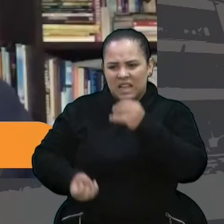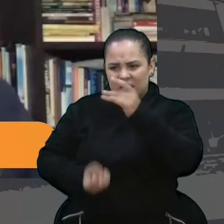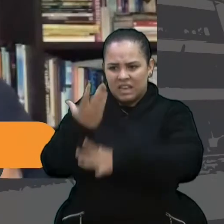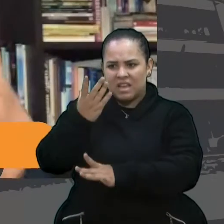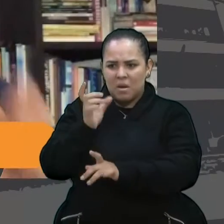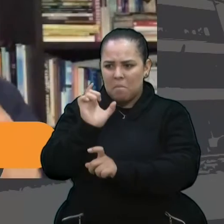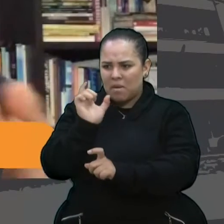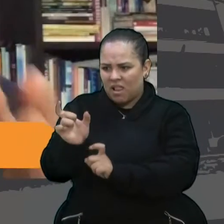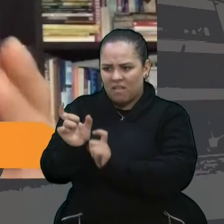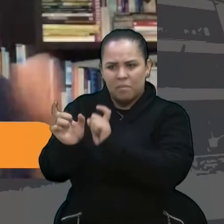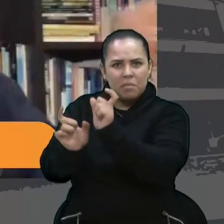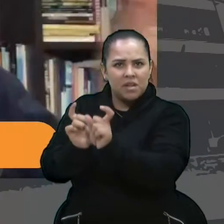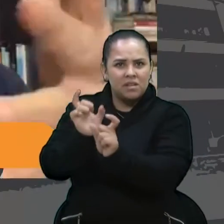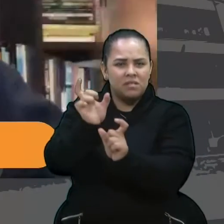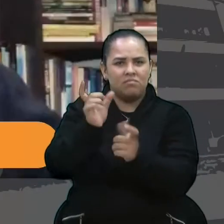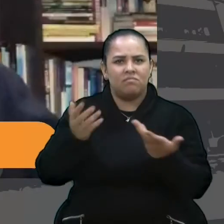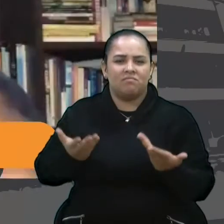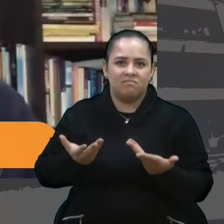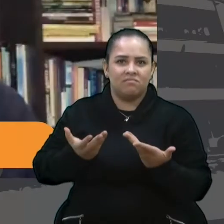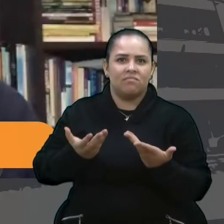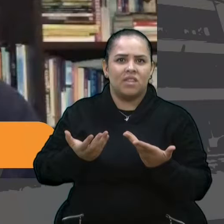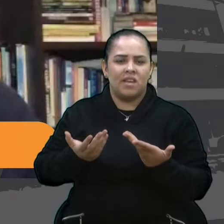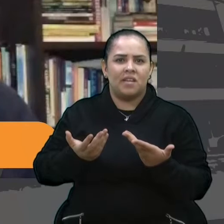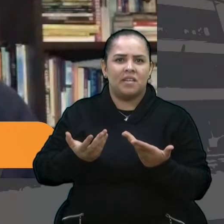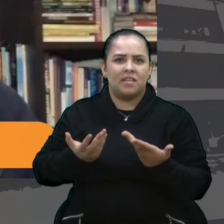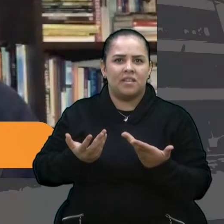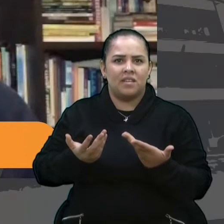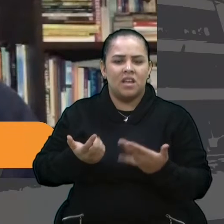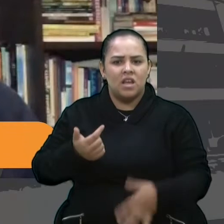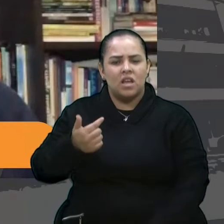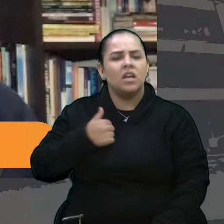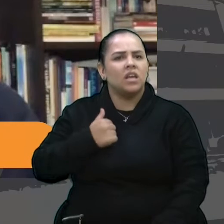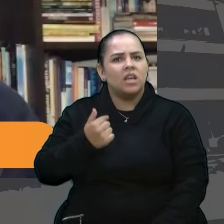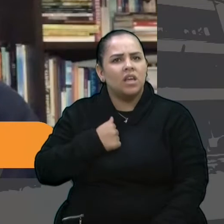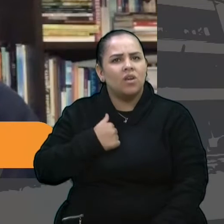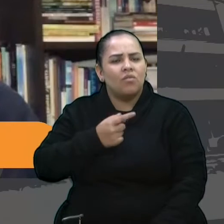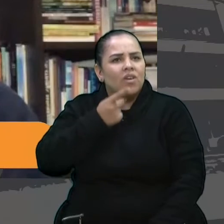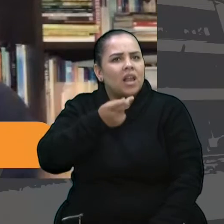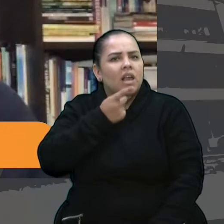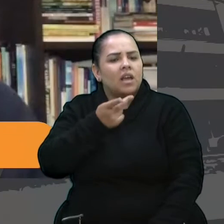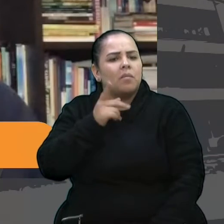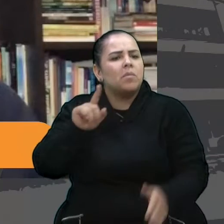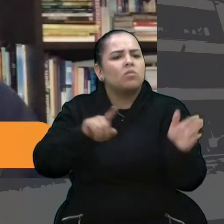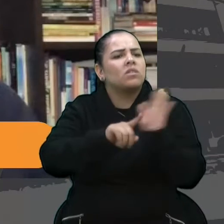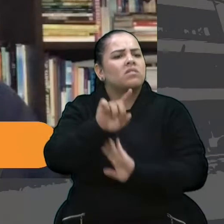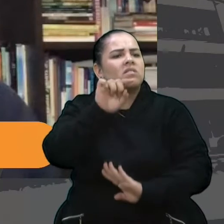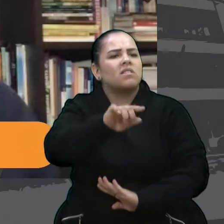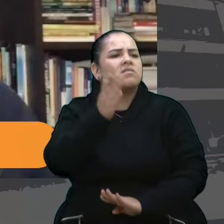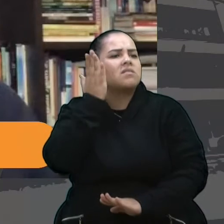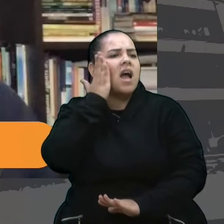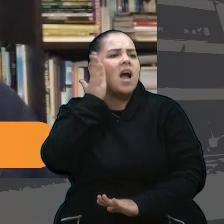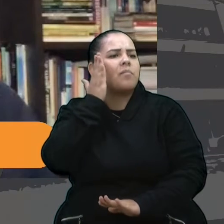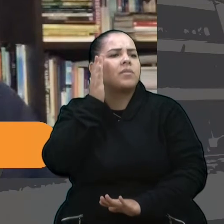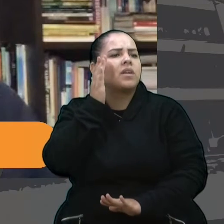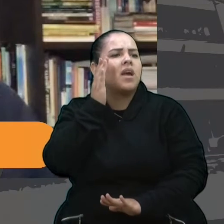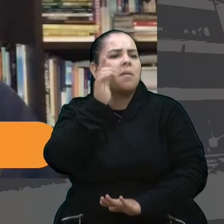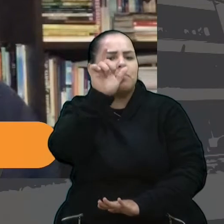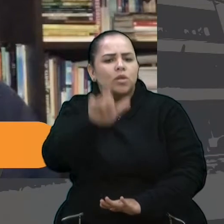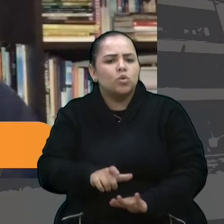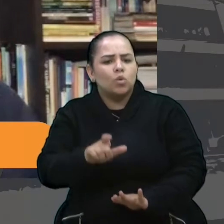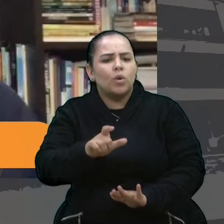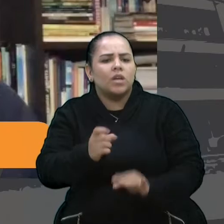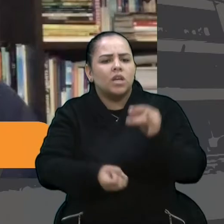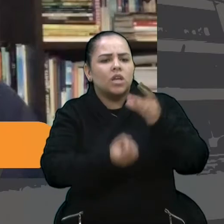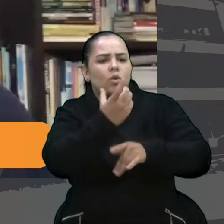E, bom, aí eu disse isso e perguntei se eles sabiam quem foi que fez a frase. Eles